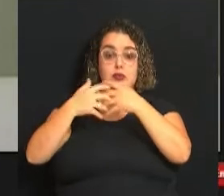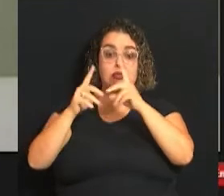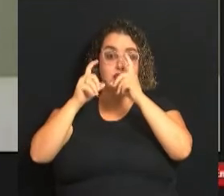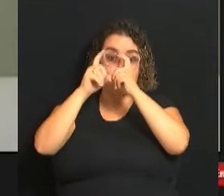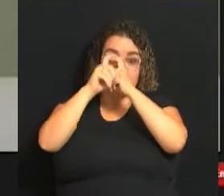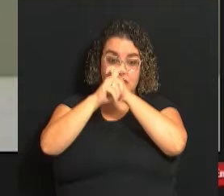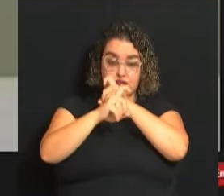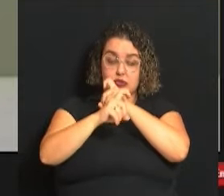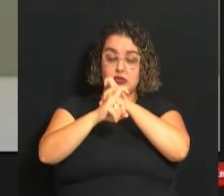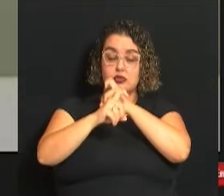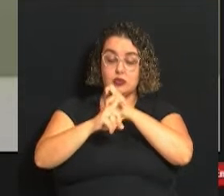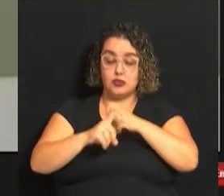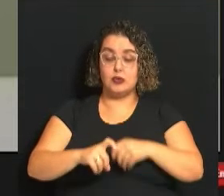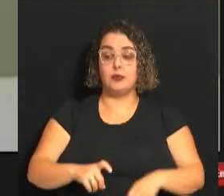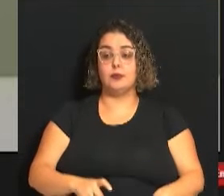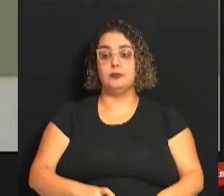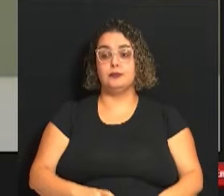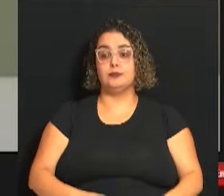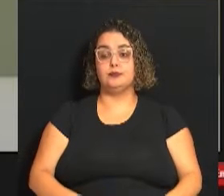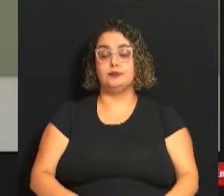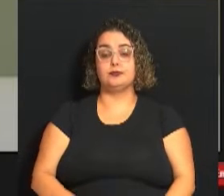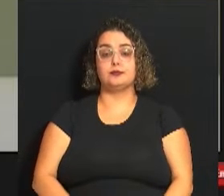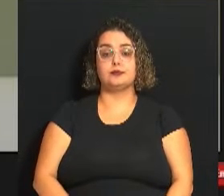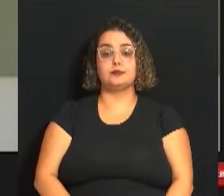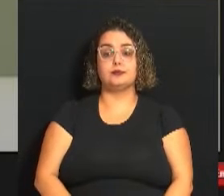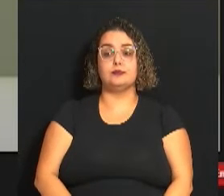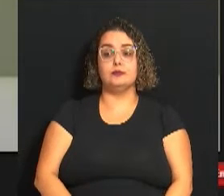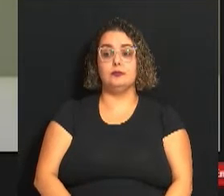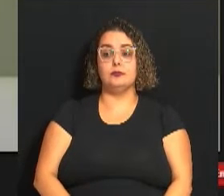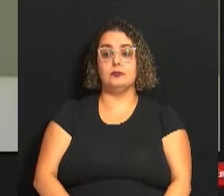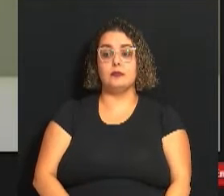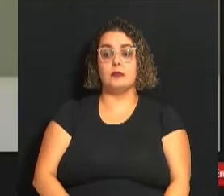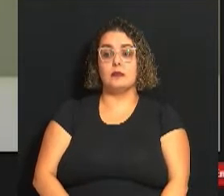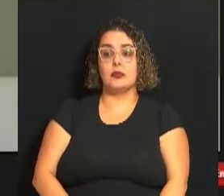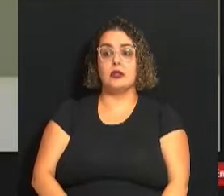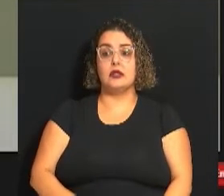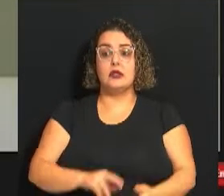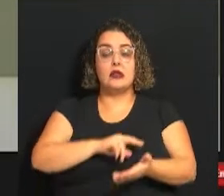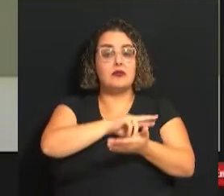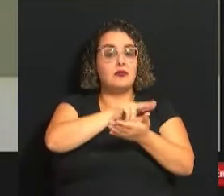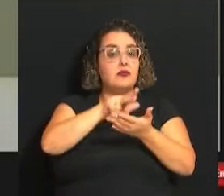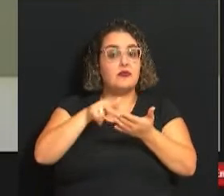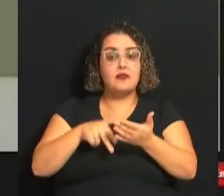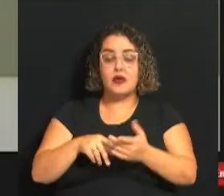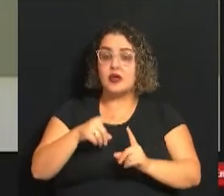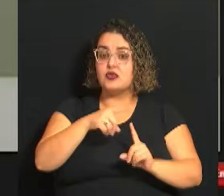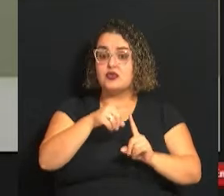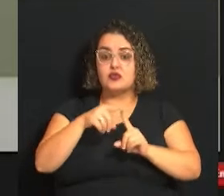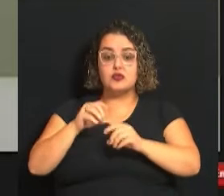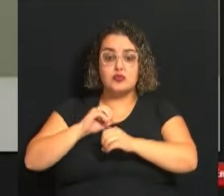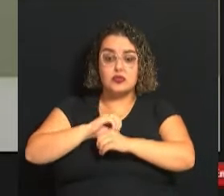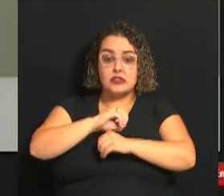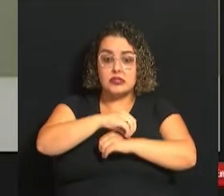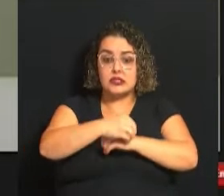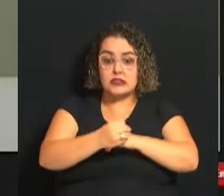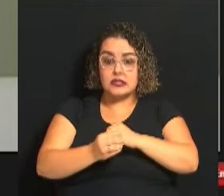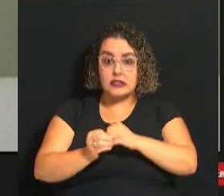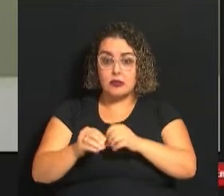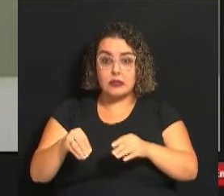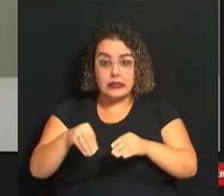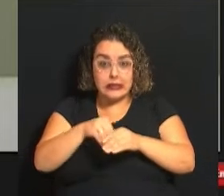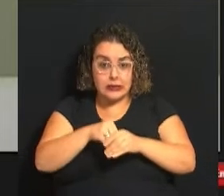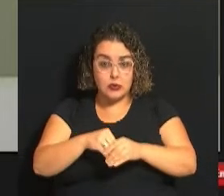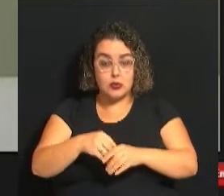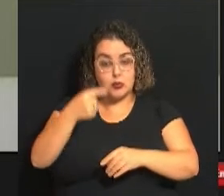difícil, pois existem vários tipos de célula dentro do cérebro e nós temos